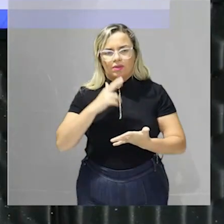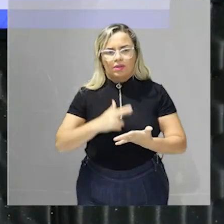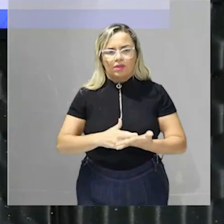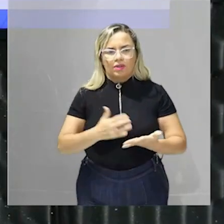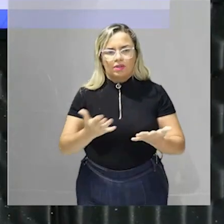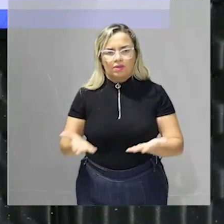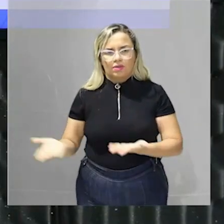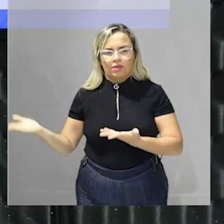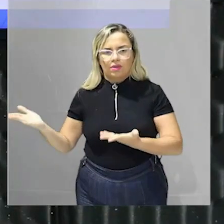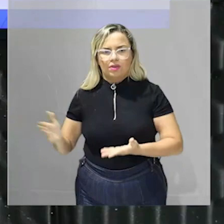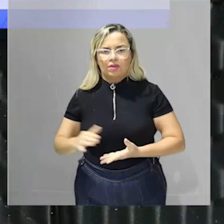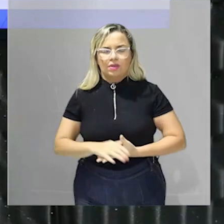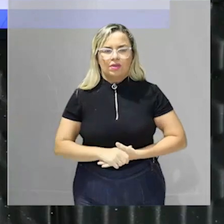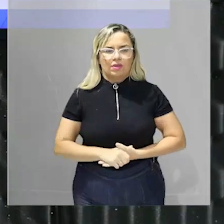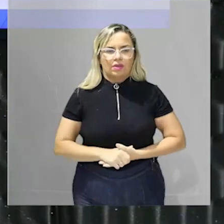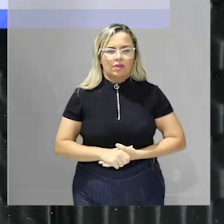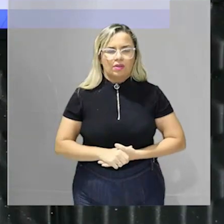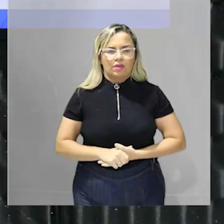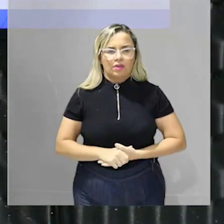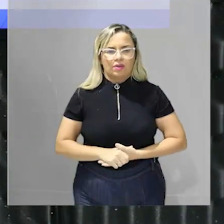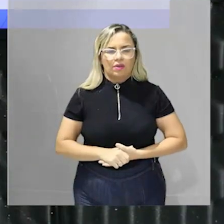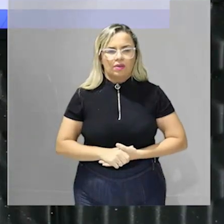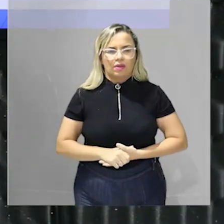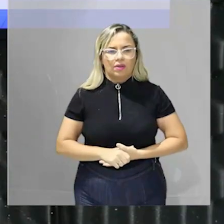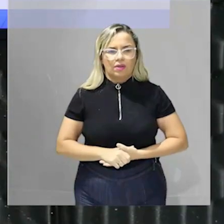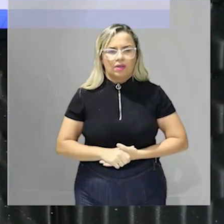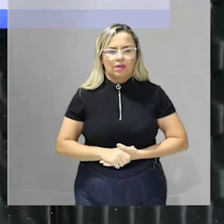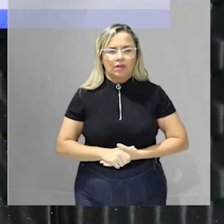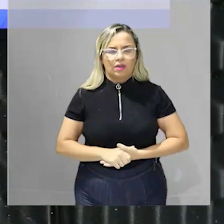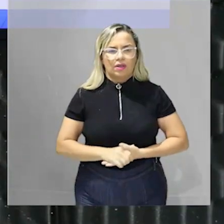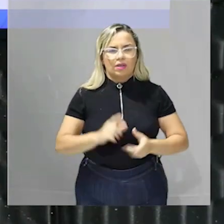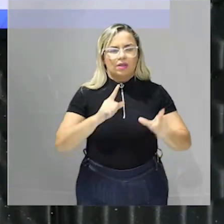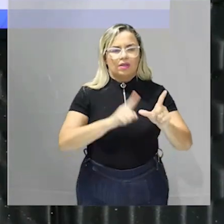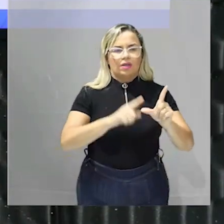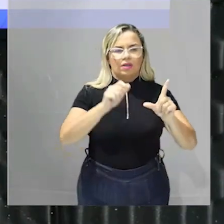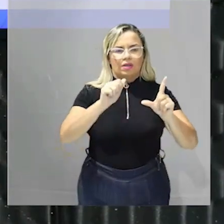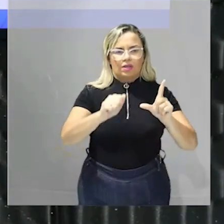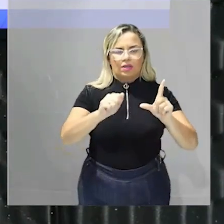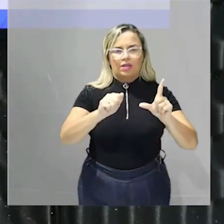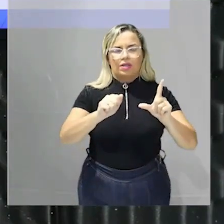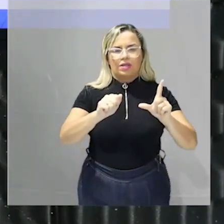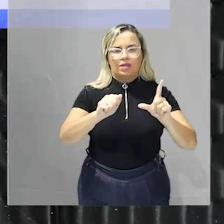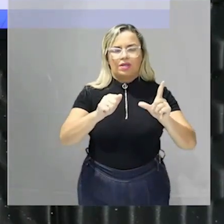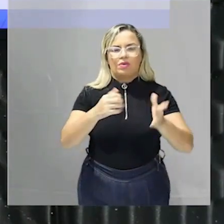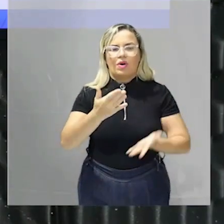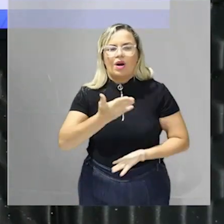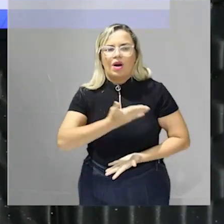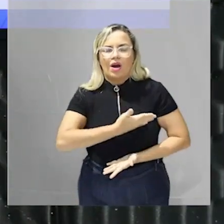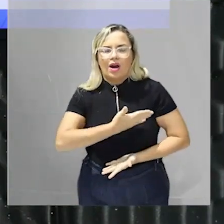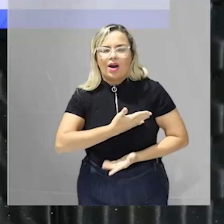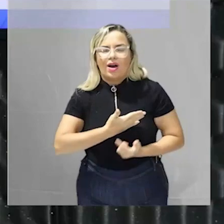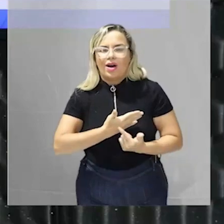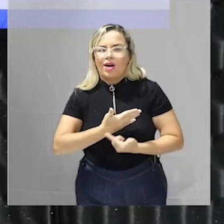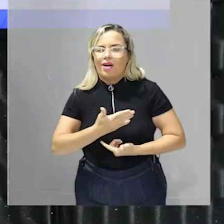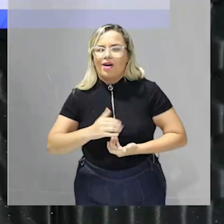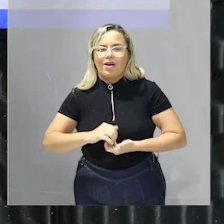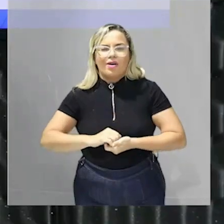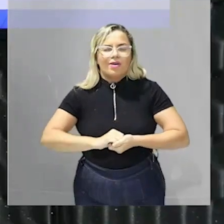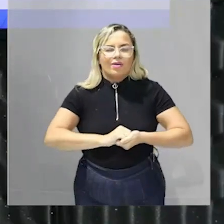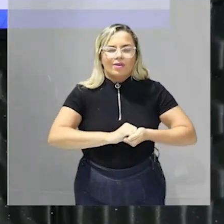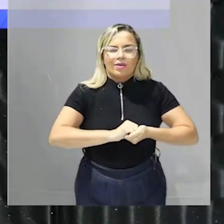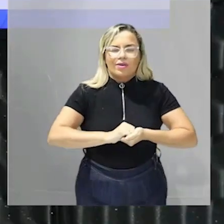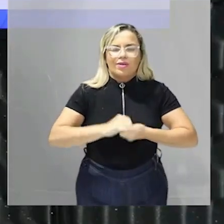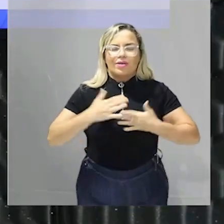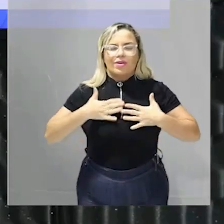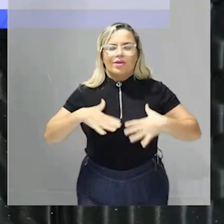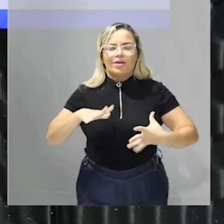correta daquela questão é a alternativa A, mão amiga, mano caliente. Se você for traduzir a